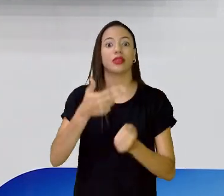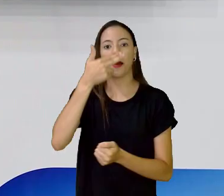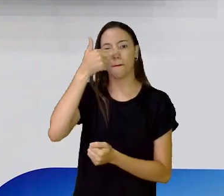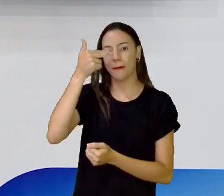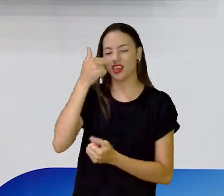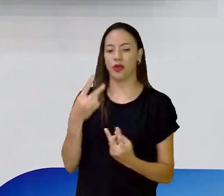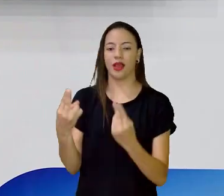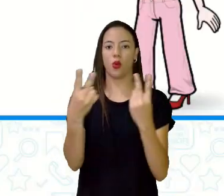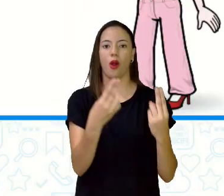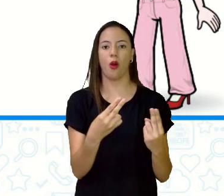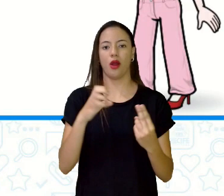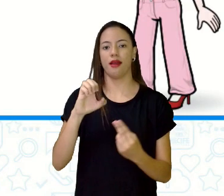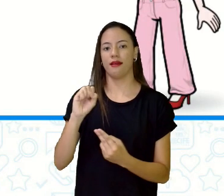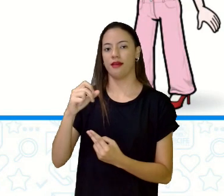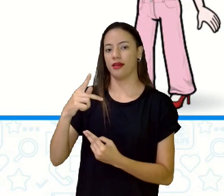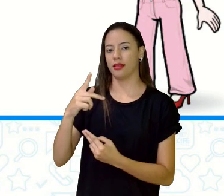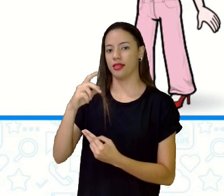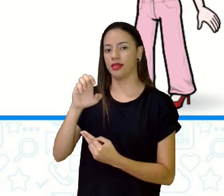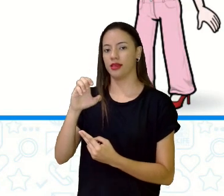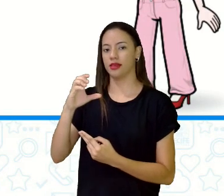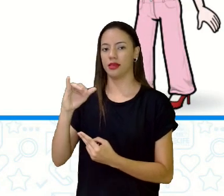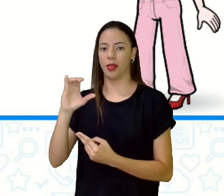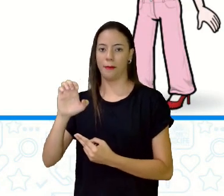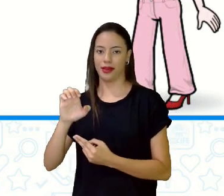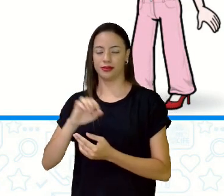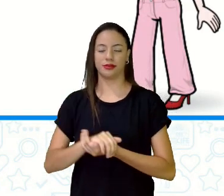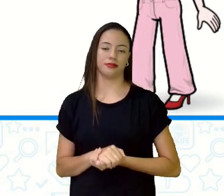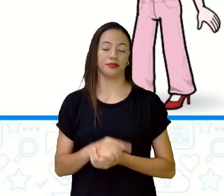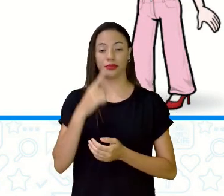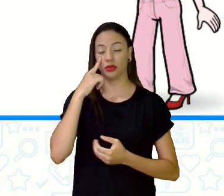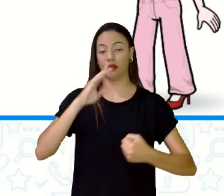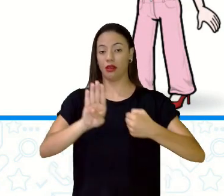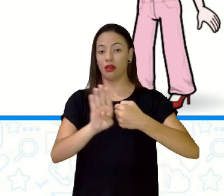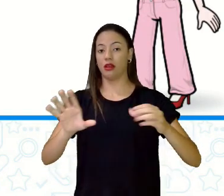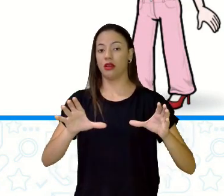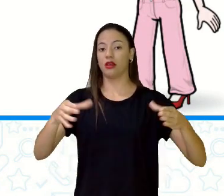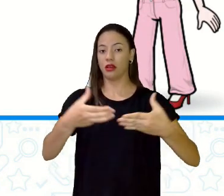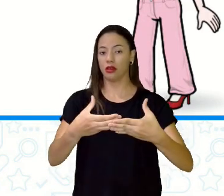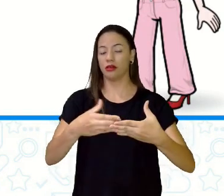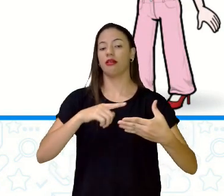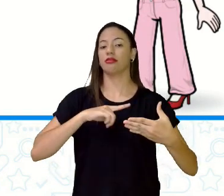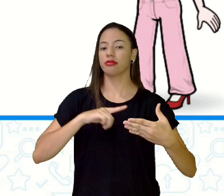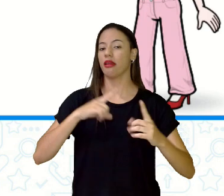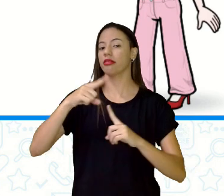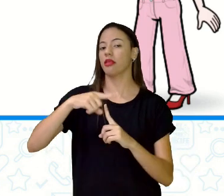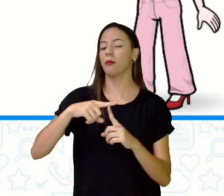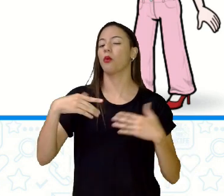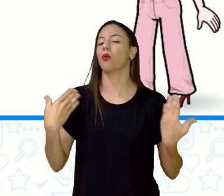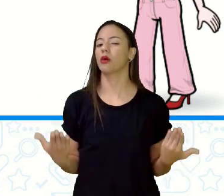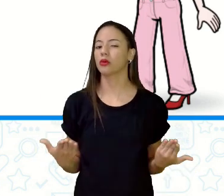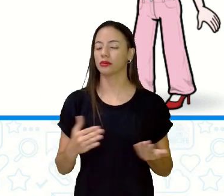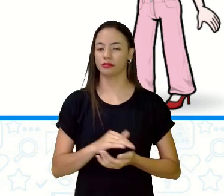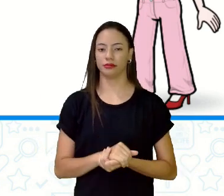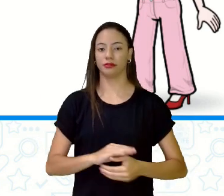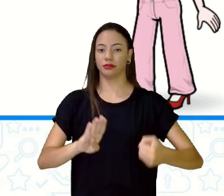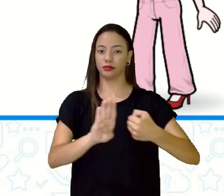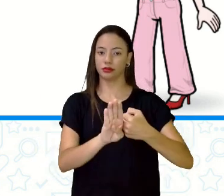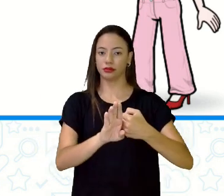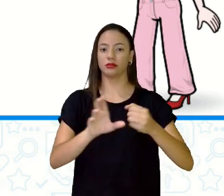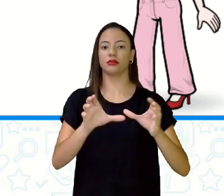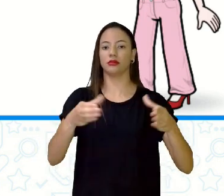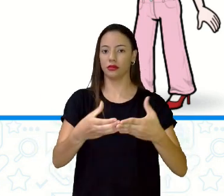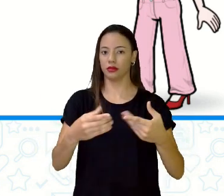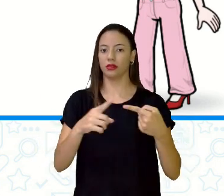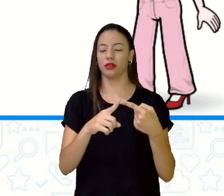espécie. Desse modo, os substantivos coletivos podem ser classificados como substantivos